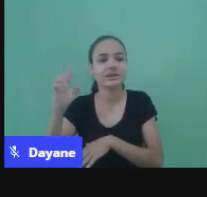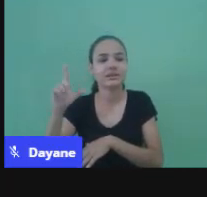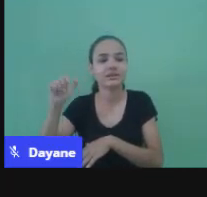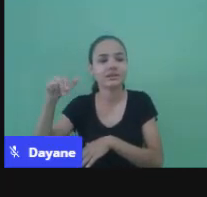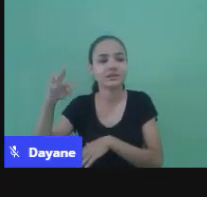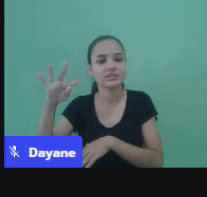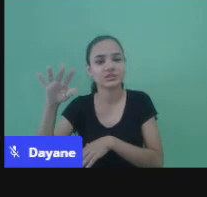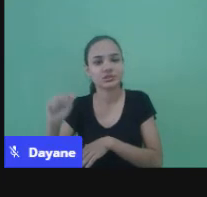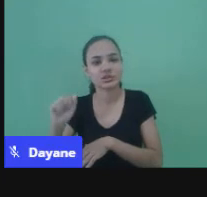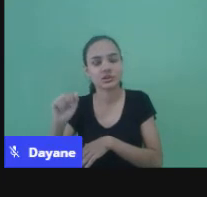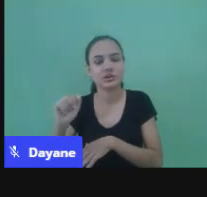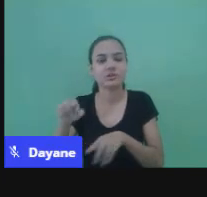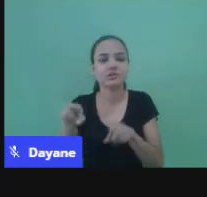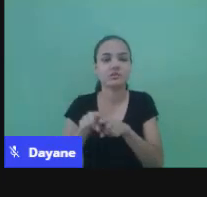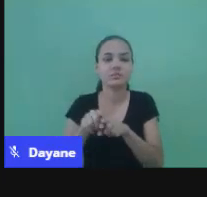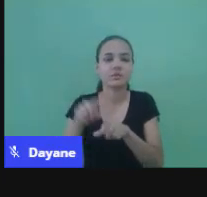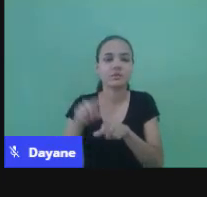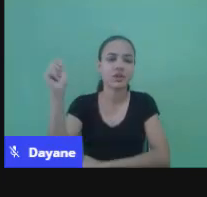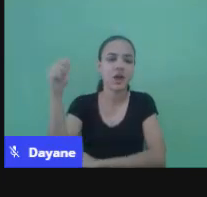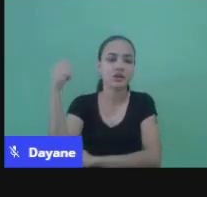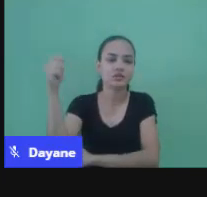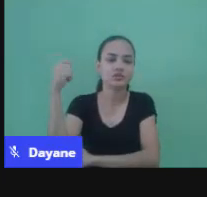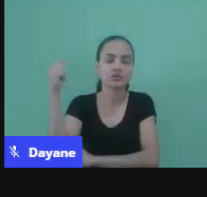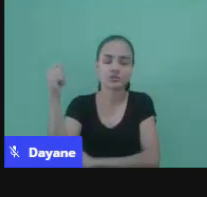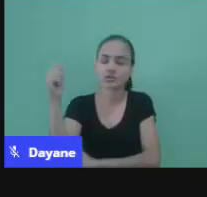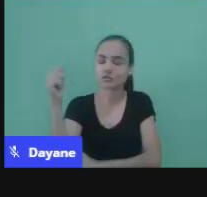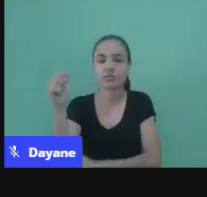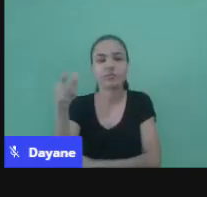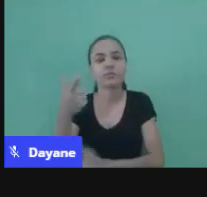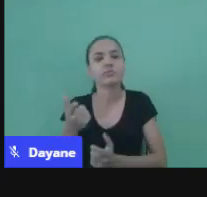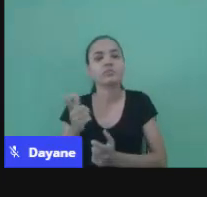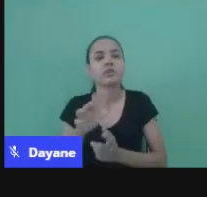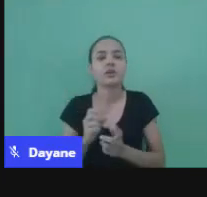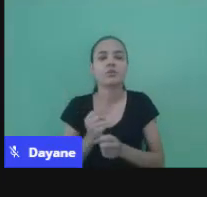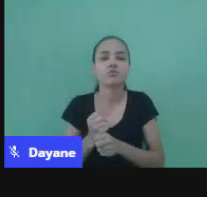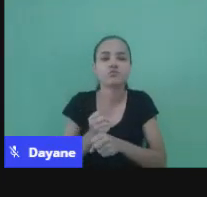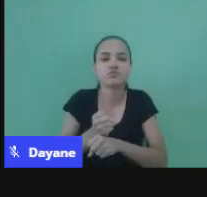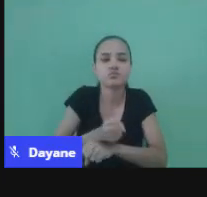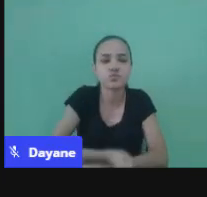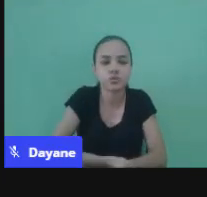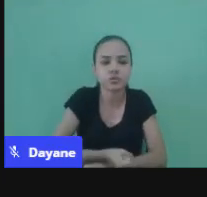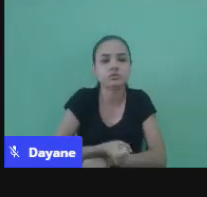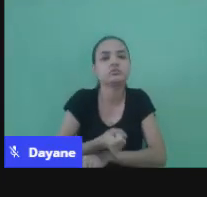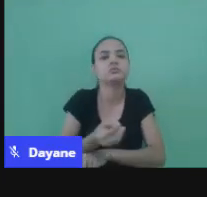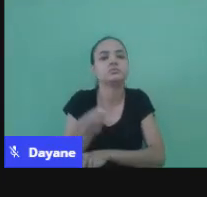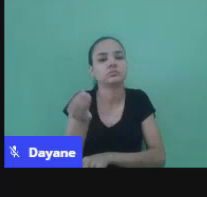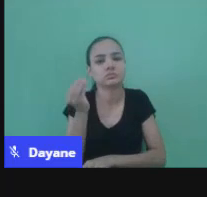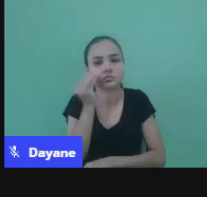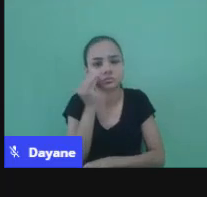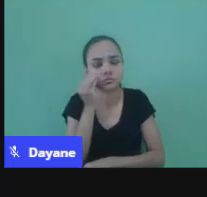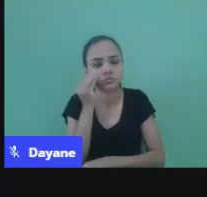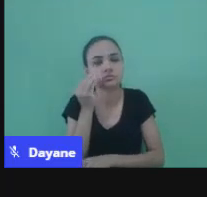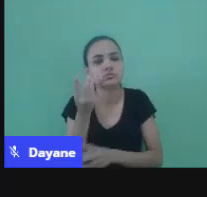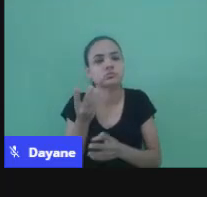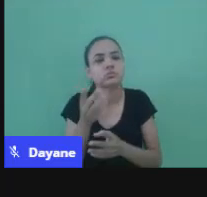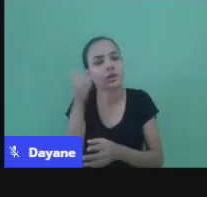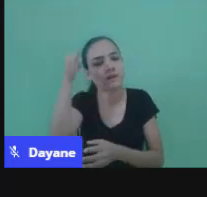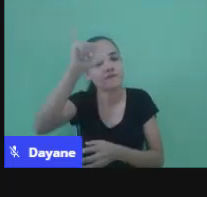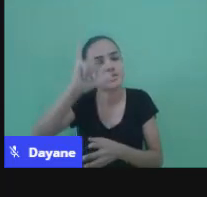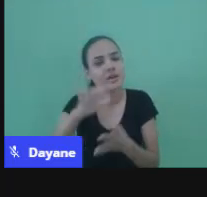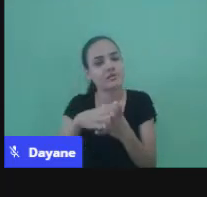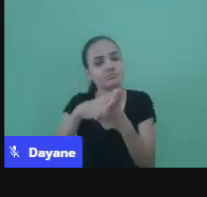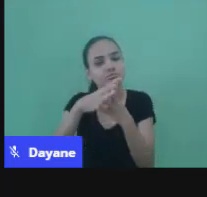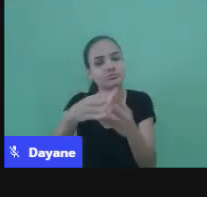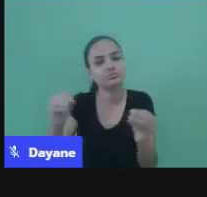está muito, muito dedicado a tentar salvar essa espécie para não desaparecer. Como vocês podem